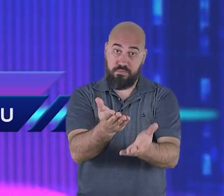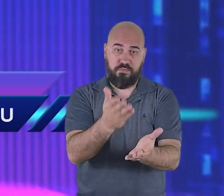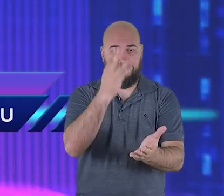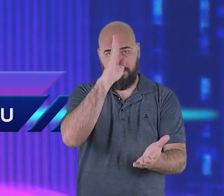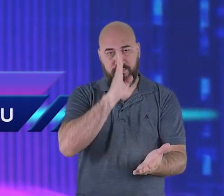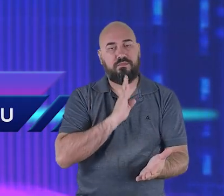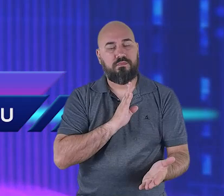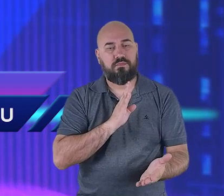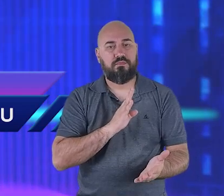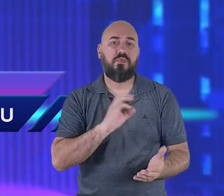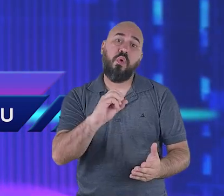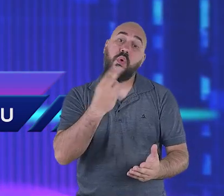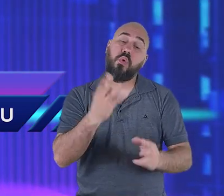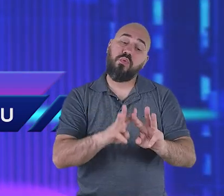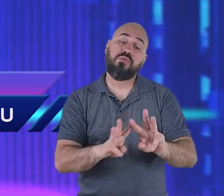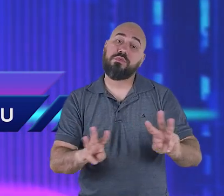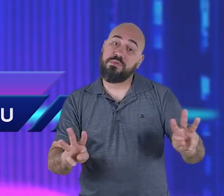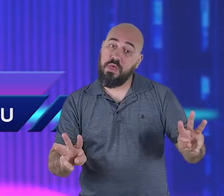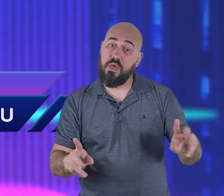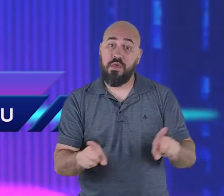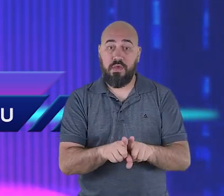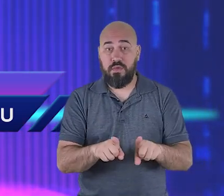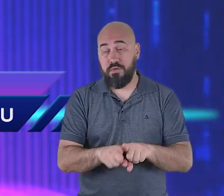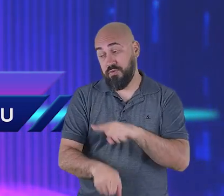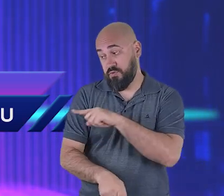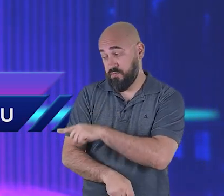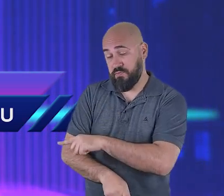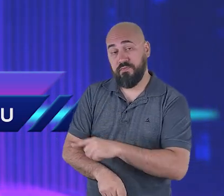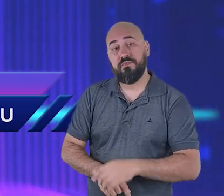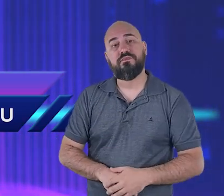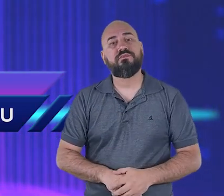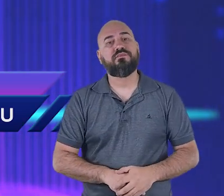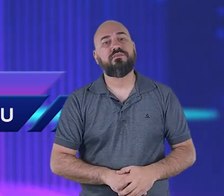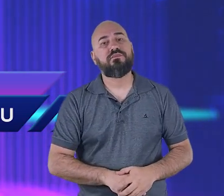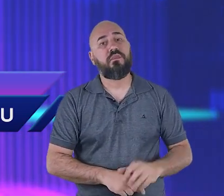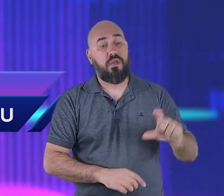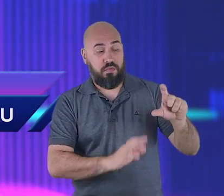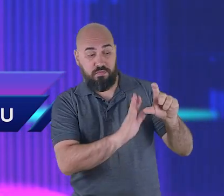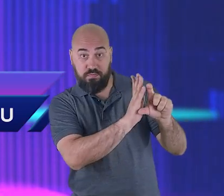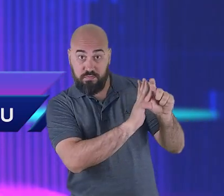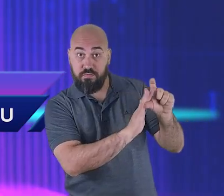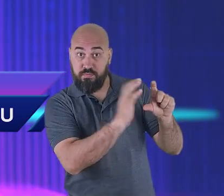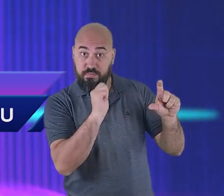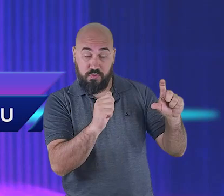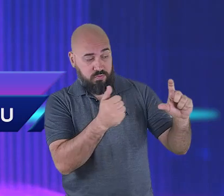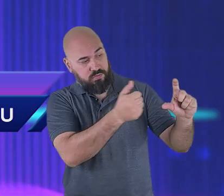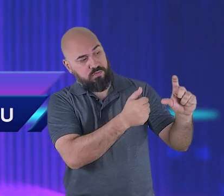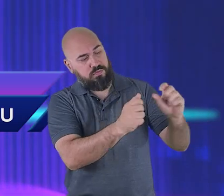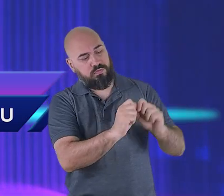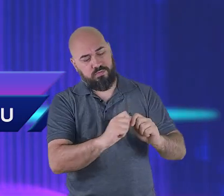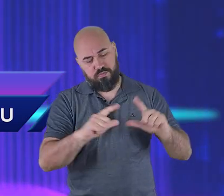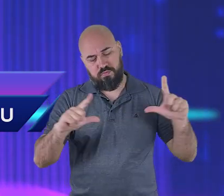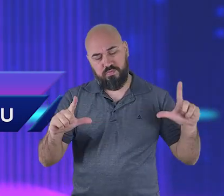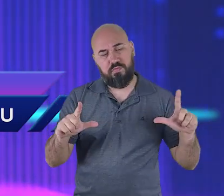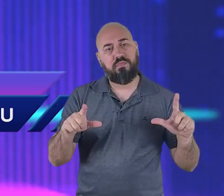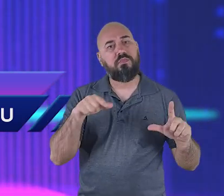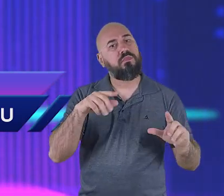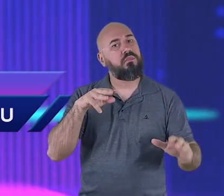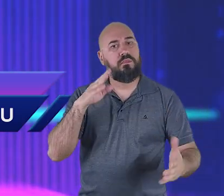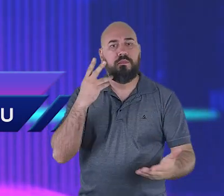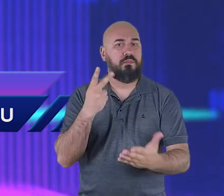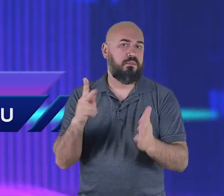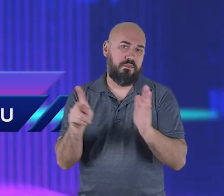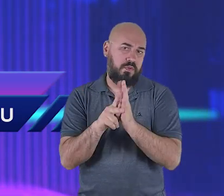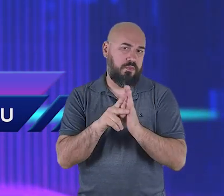novotempo.com/escola bíblica. Tem também um QR Code agora aparecendo na tela. Você pode apontar a câmera do seu celular e você será